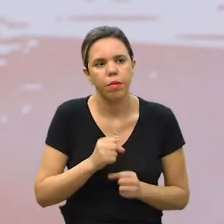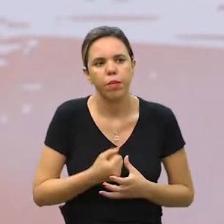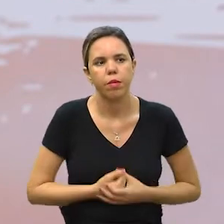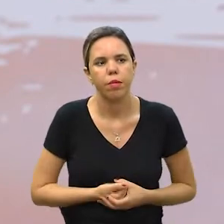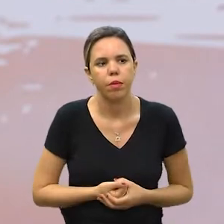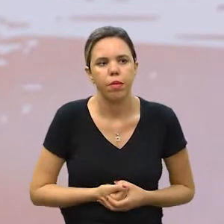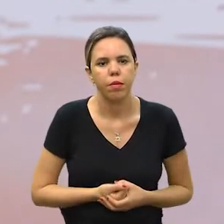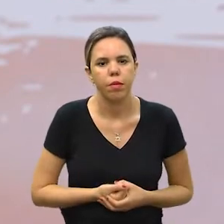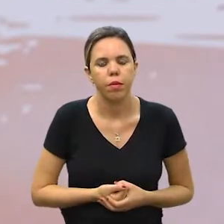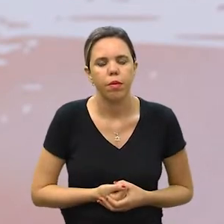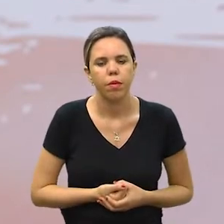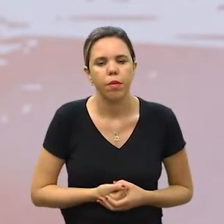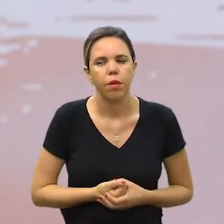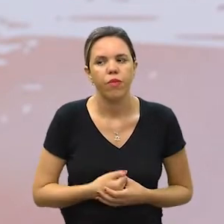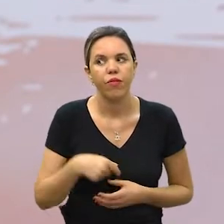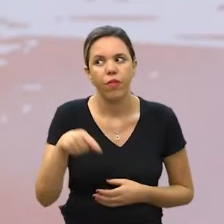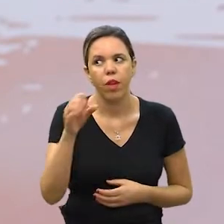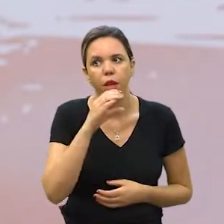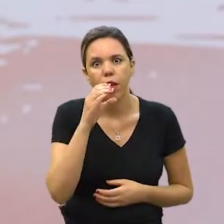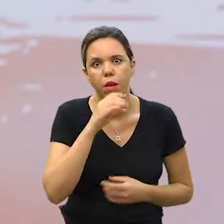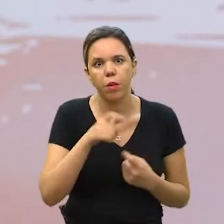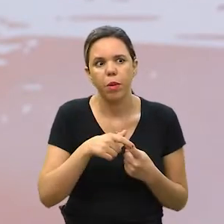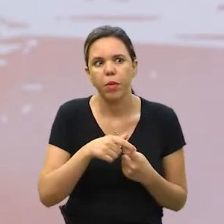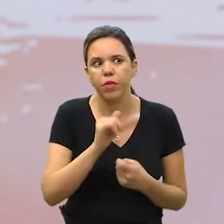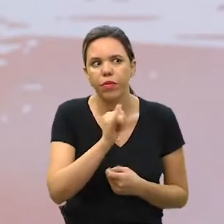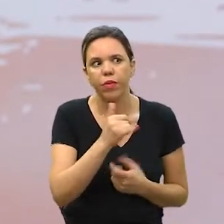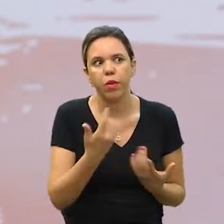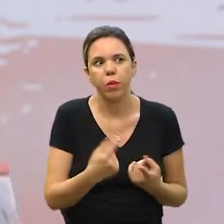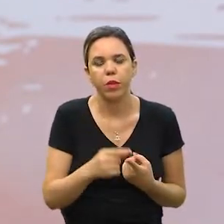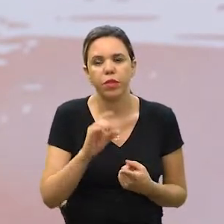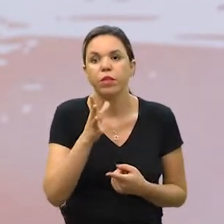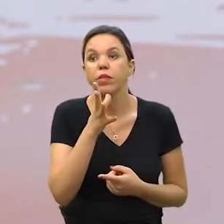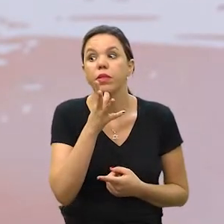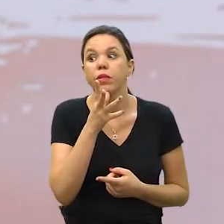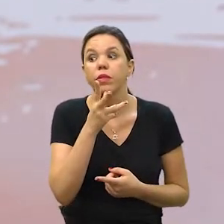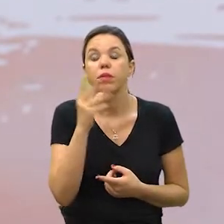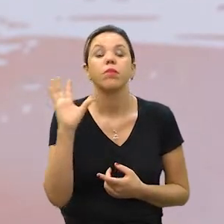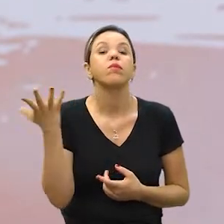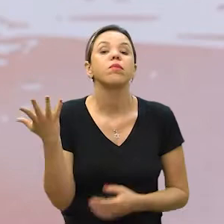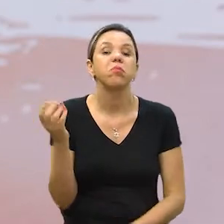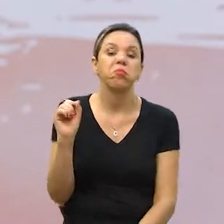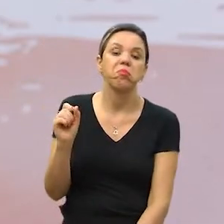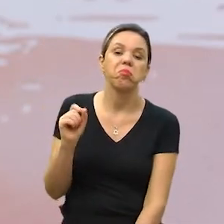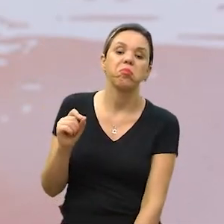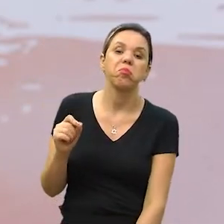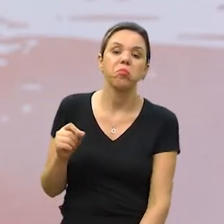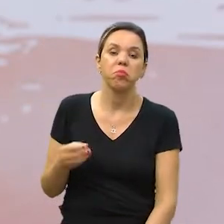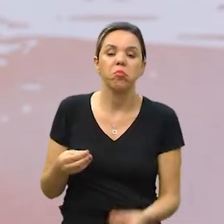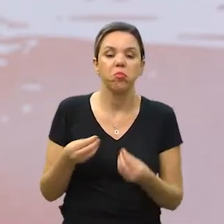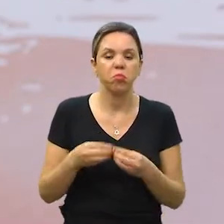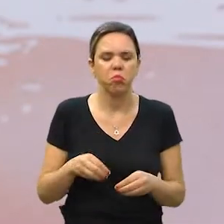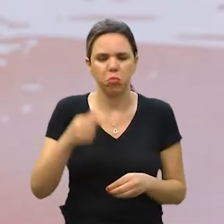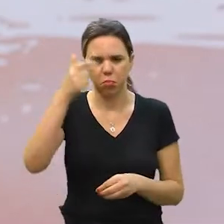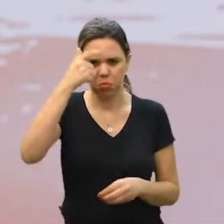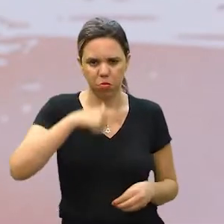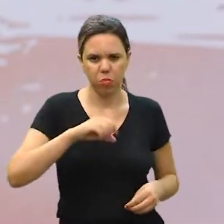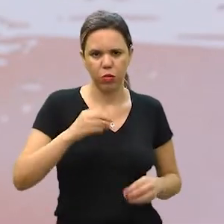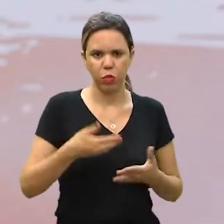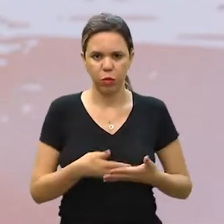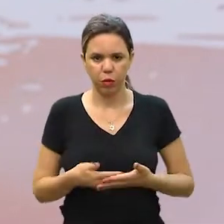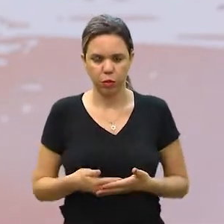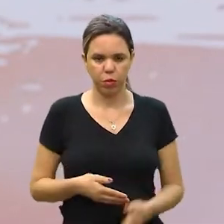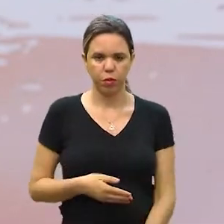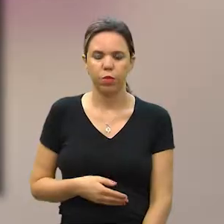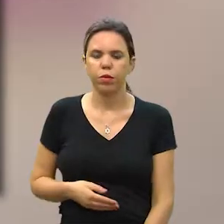sintomas. É correr para o médico, avisar o médico, porque se demorar, pode prejudicar ela e o